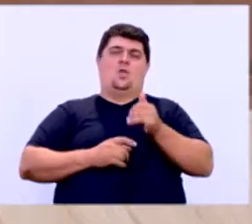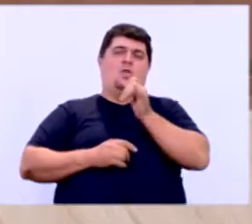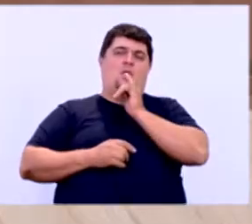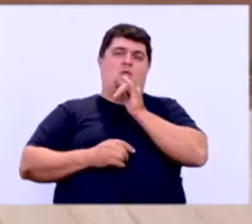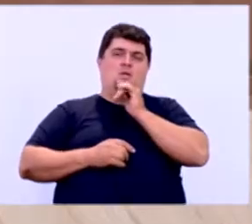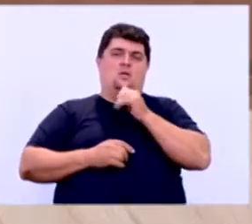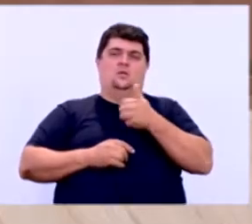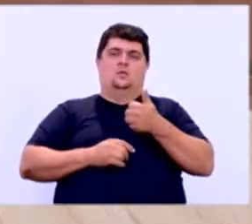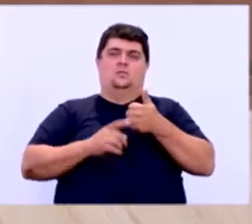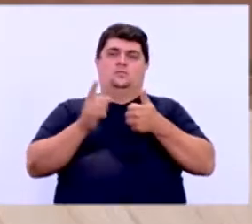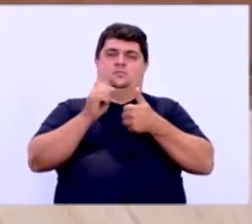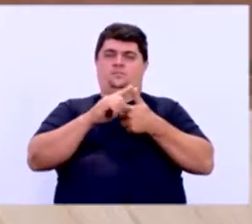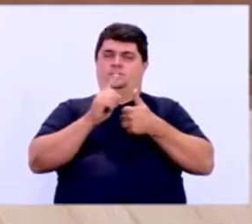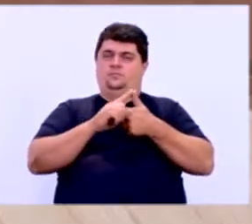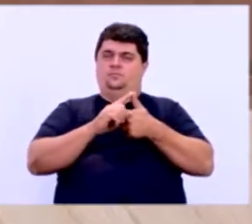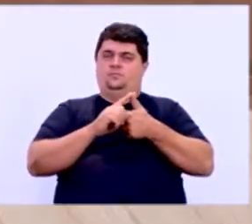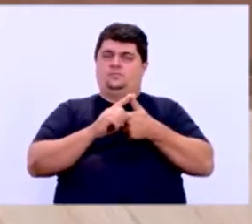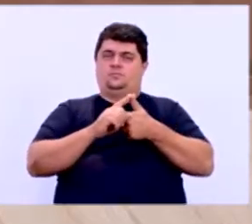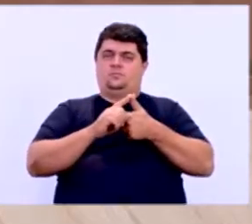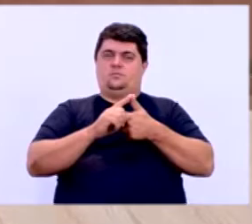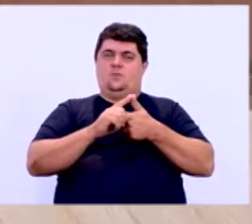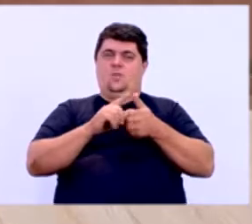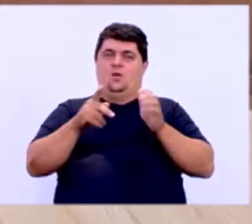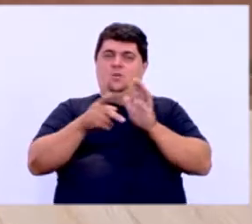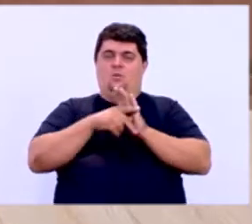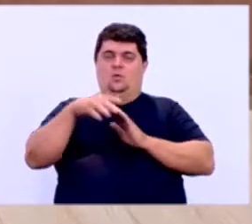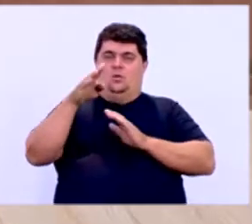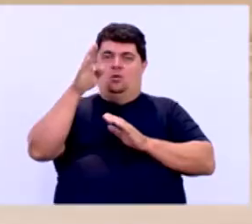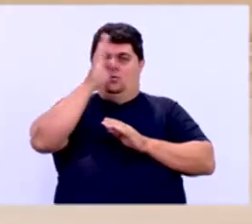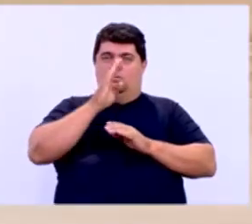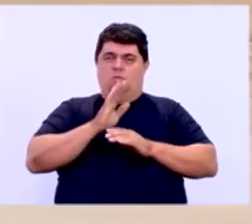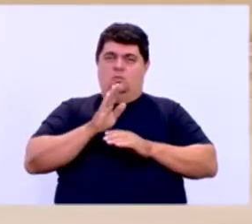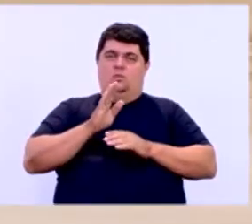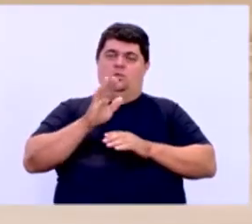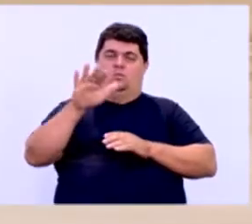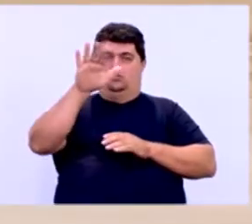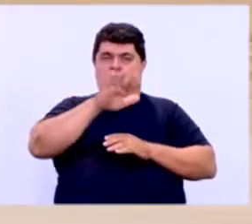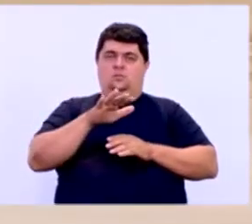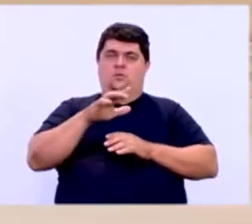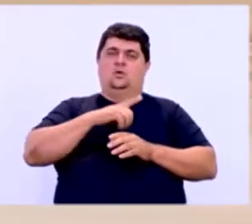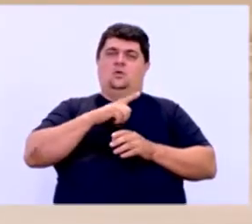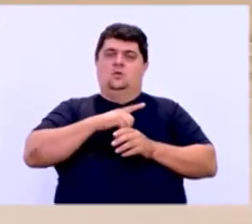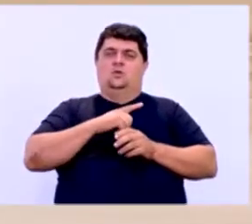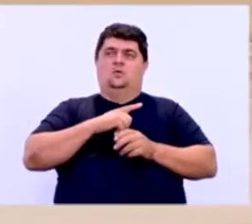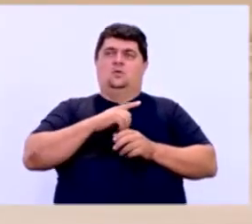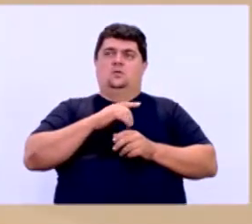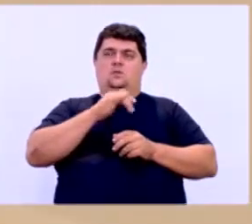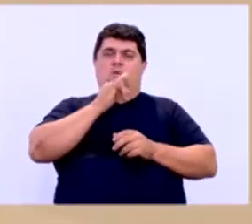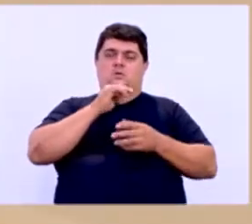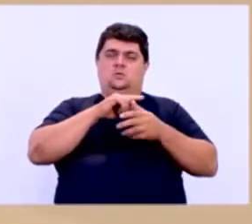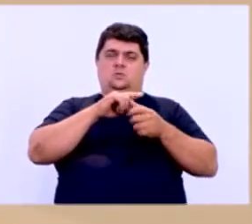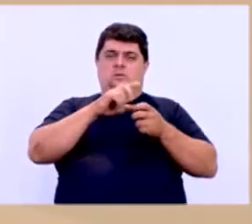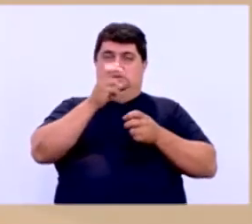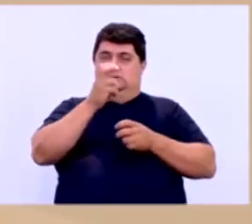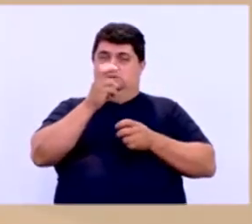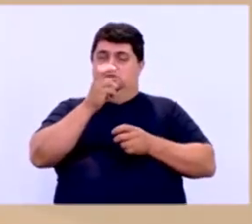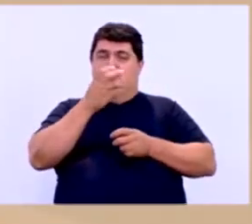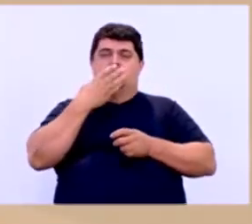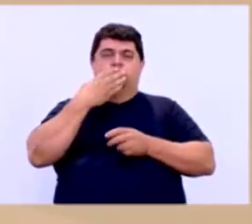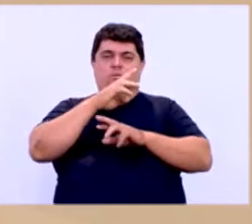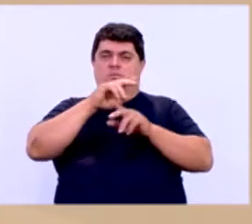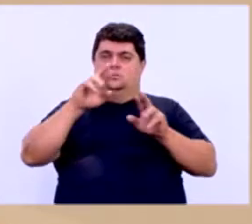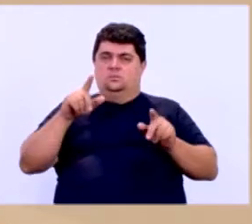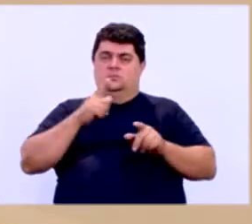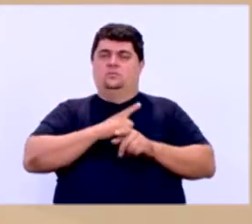um financiamento dentro do Brasil, tem fora do Brasil também? Desses tipos, nós podemos dizer que, através do capital de terceiro,